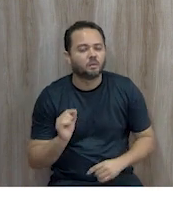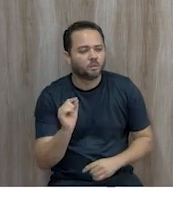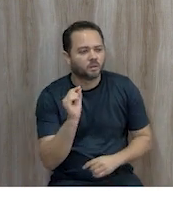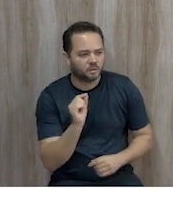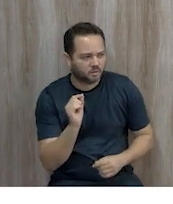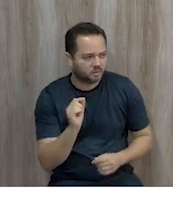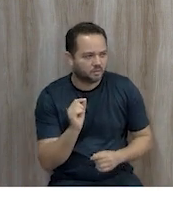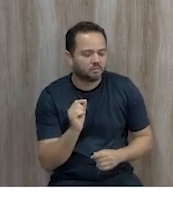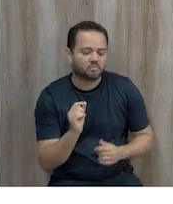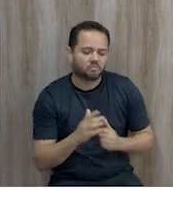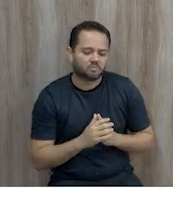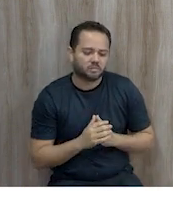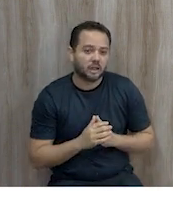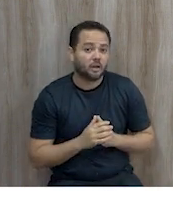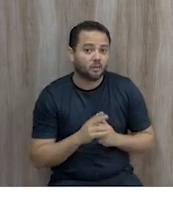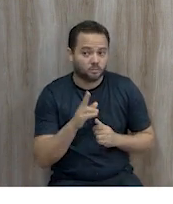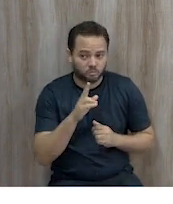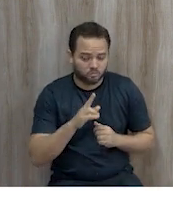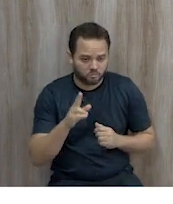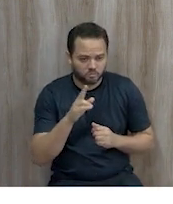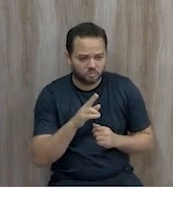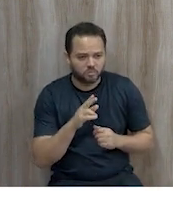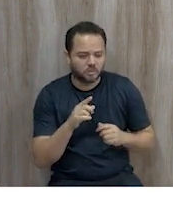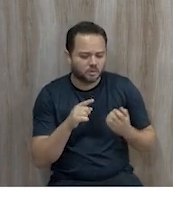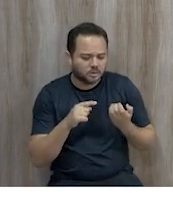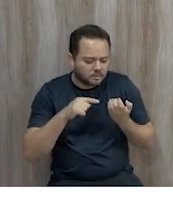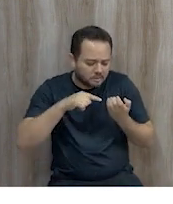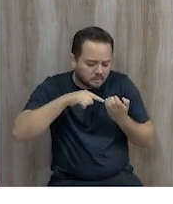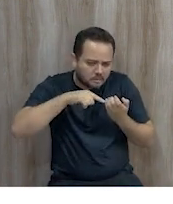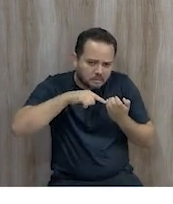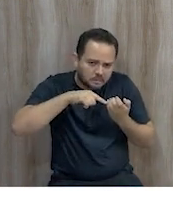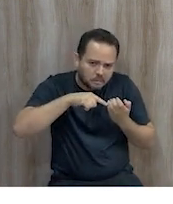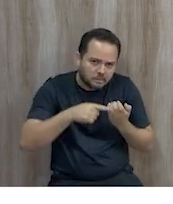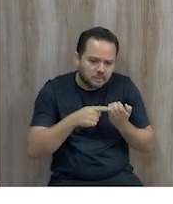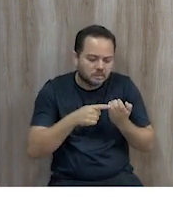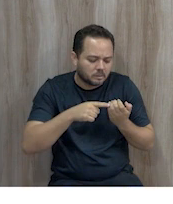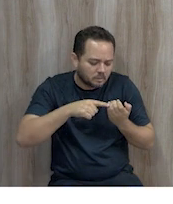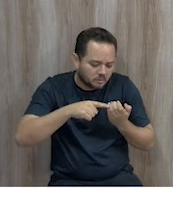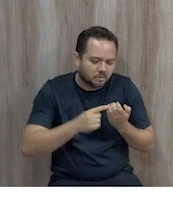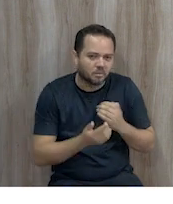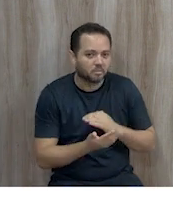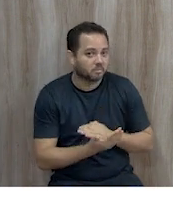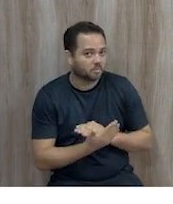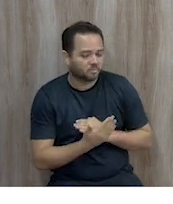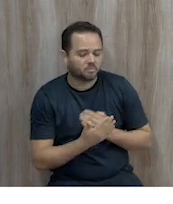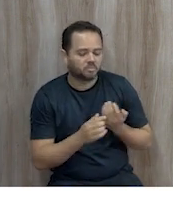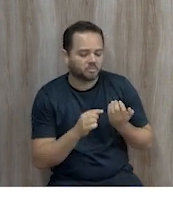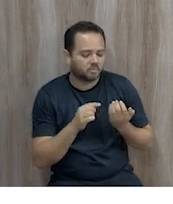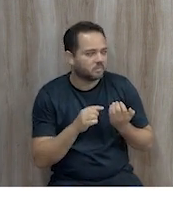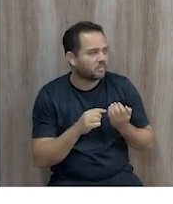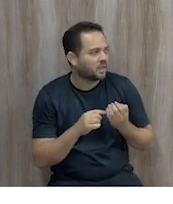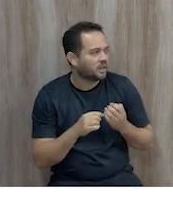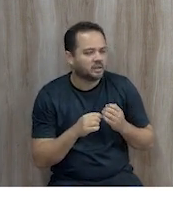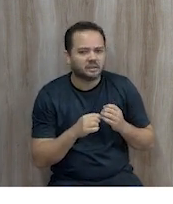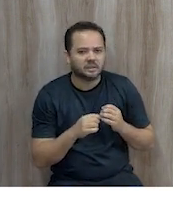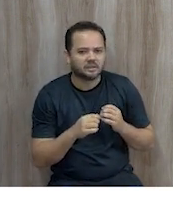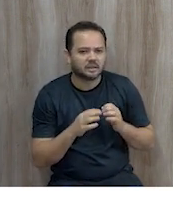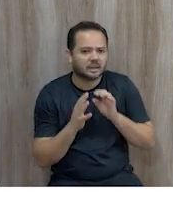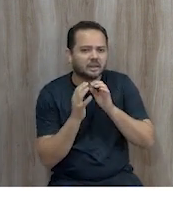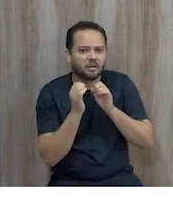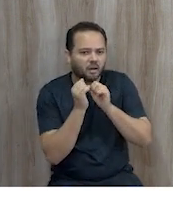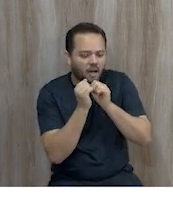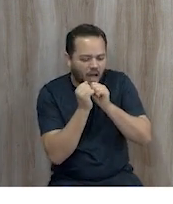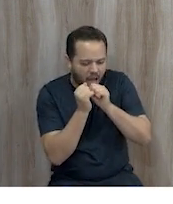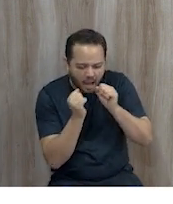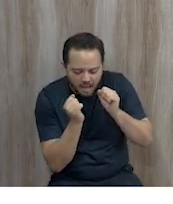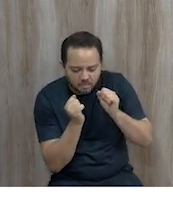com a tunelização? A utilização de algumas incisões acessórias. Então, a gente não vai abrir as